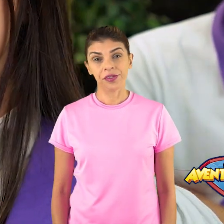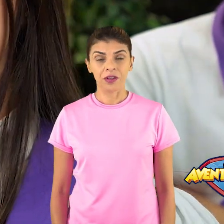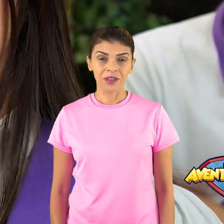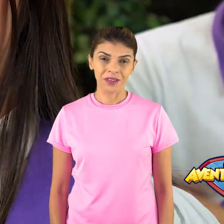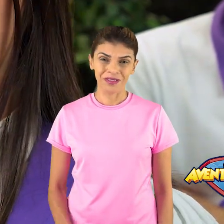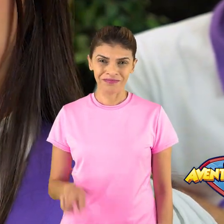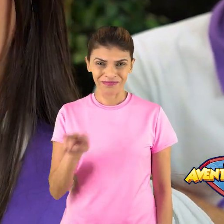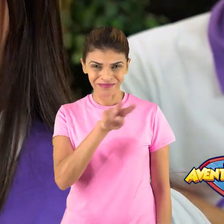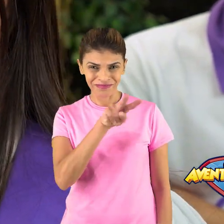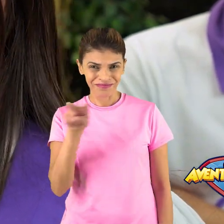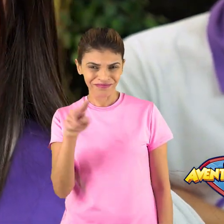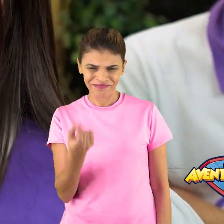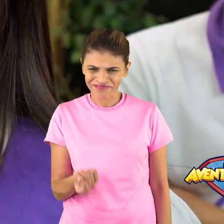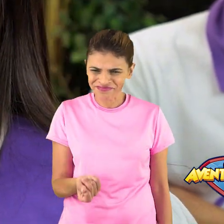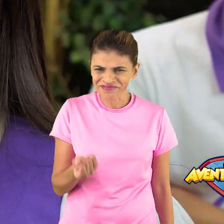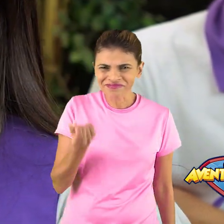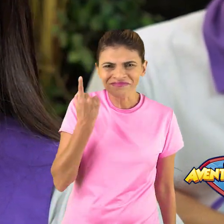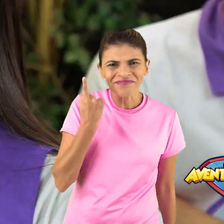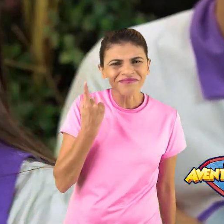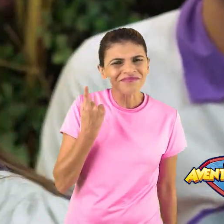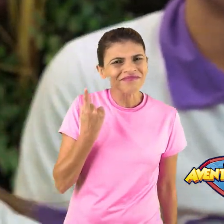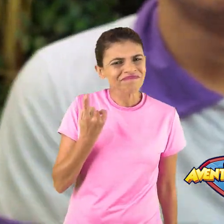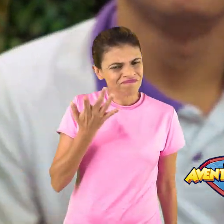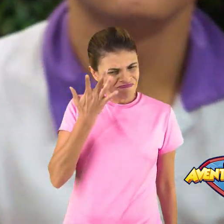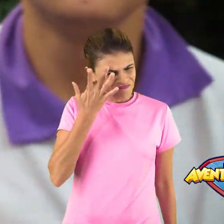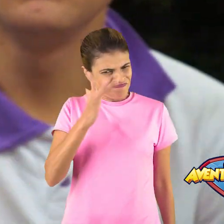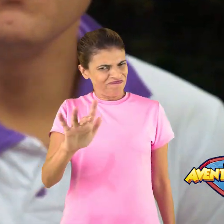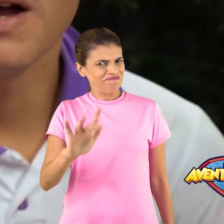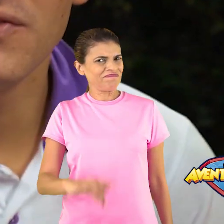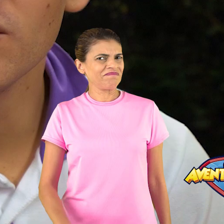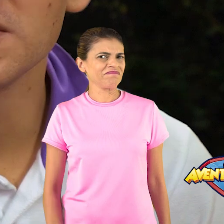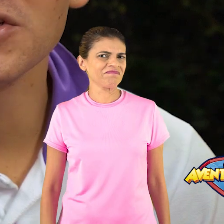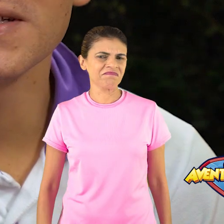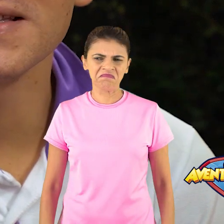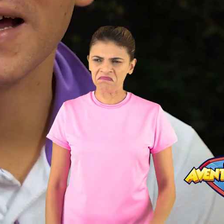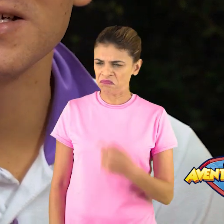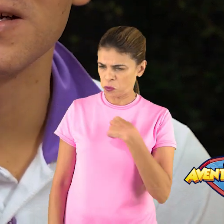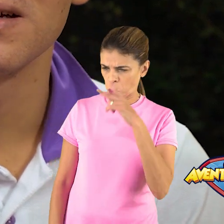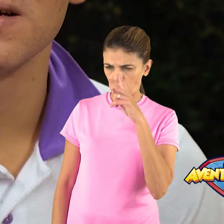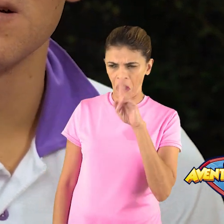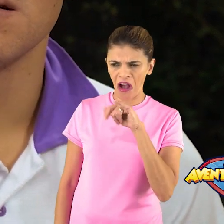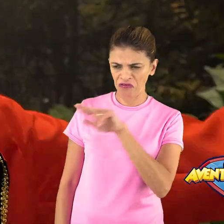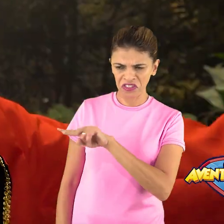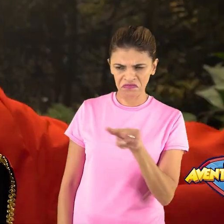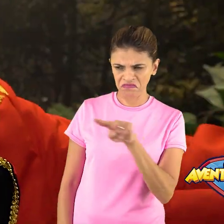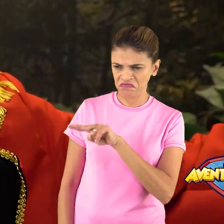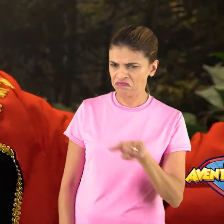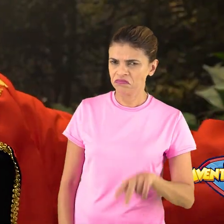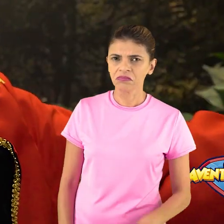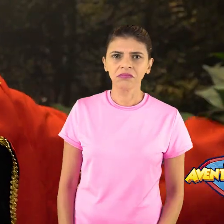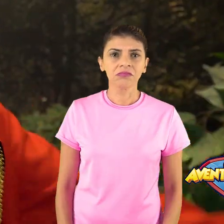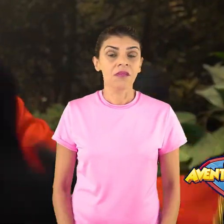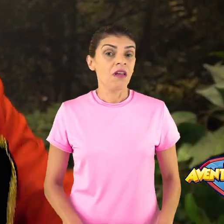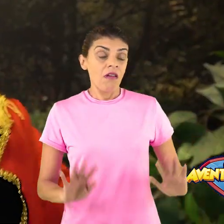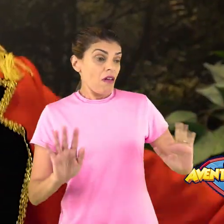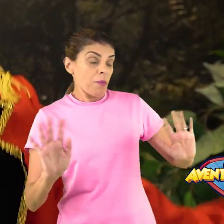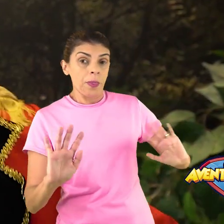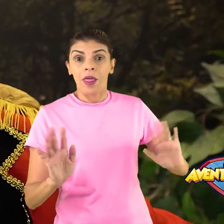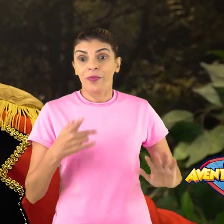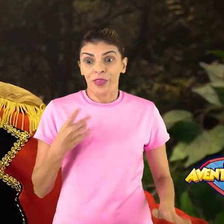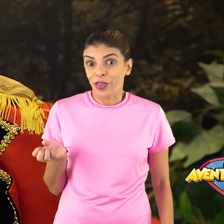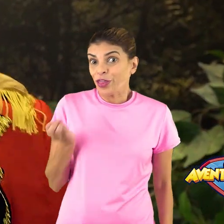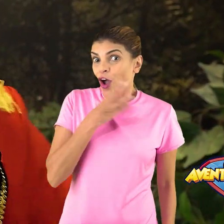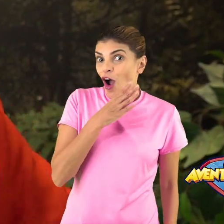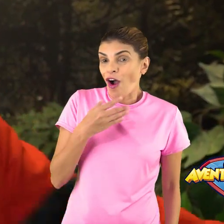Vocês são muito estranhos! E eu nunca vi vocês na cidade! É que nós somos